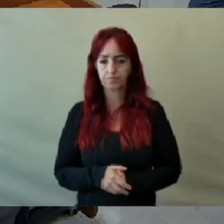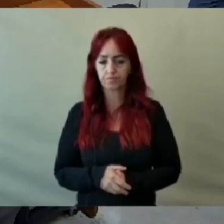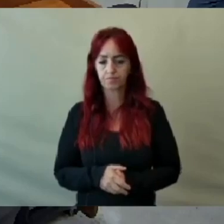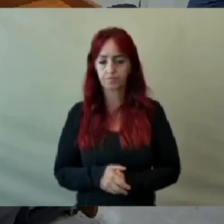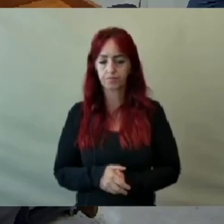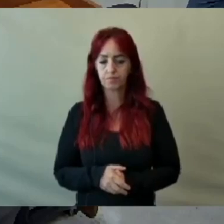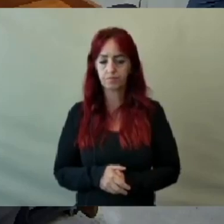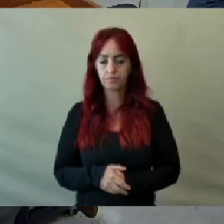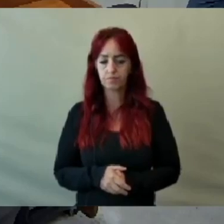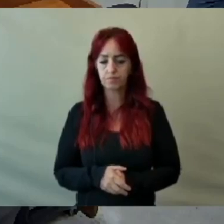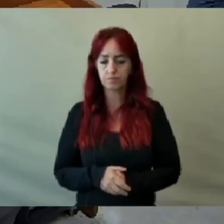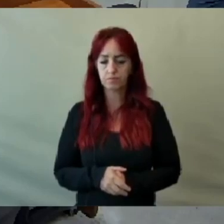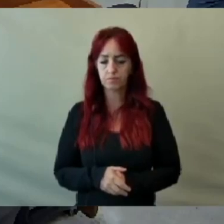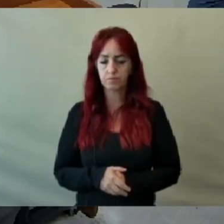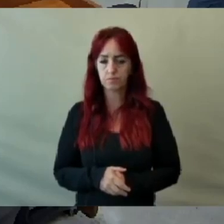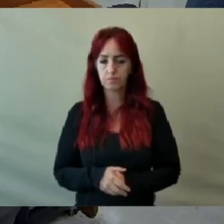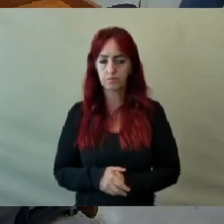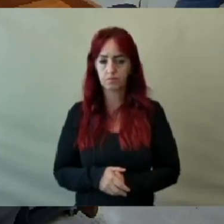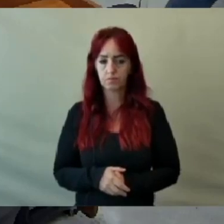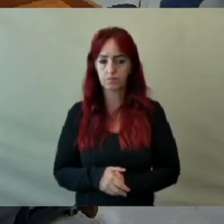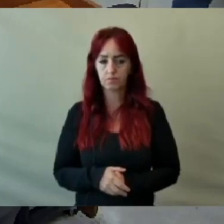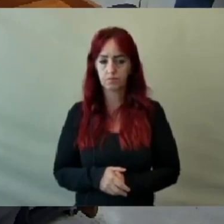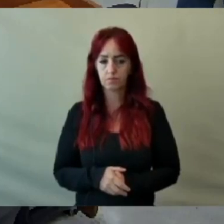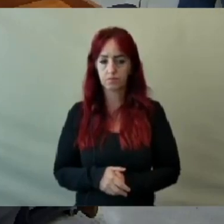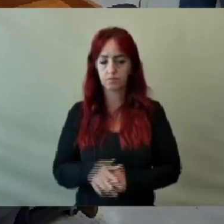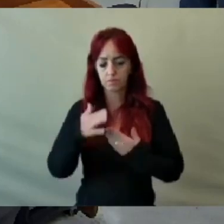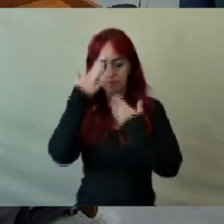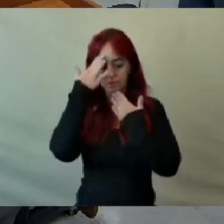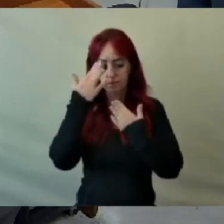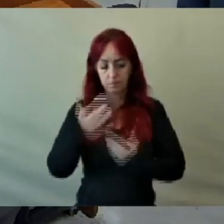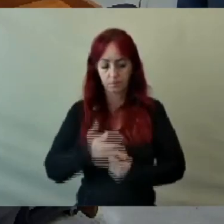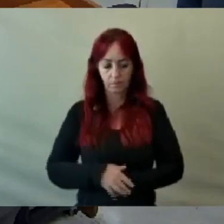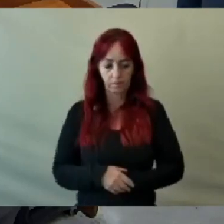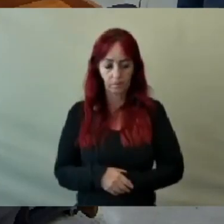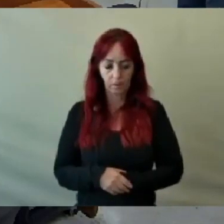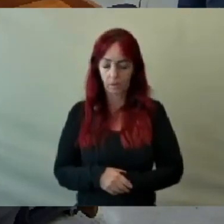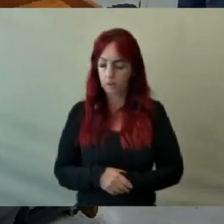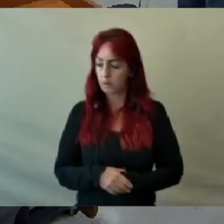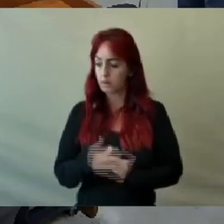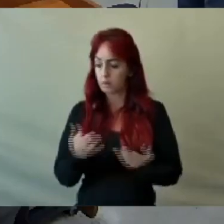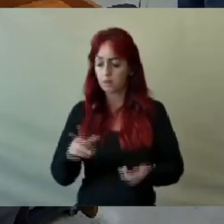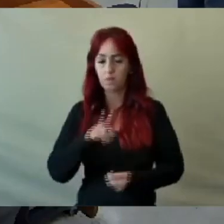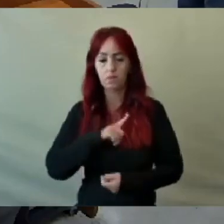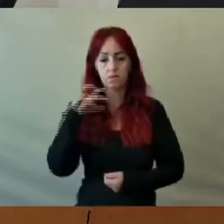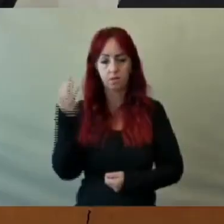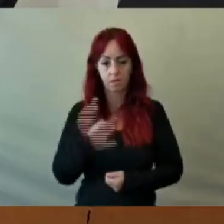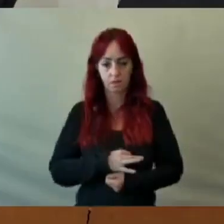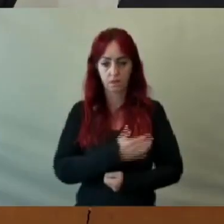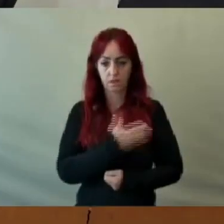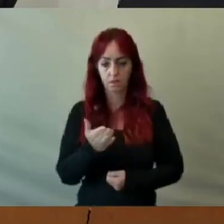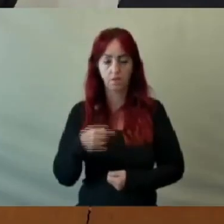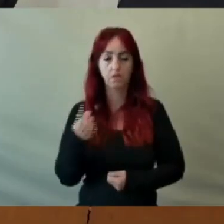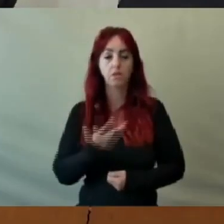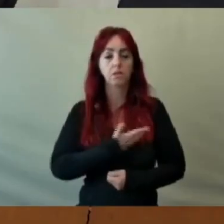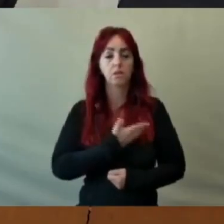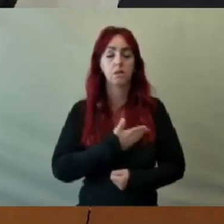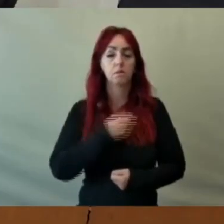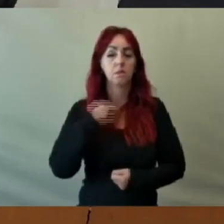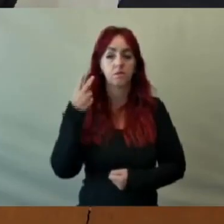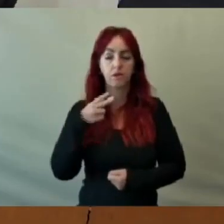Oi, gente. Prontinho. Obrigado. Então, tenho certeza que todos vocês, nossos colegas vereadores que acompanham o dia a dia aqui do